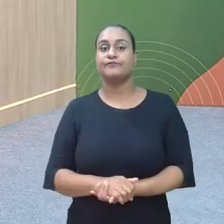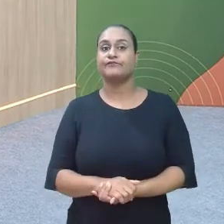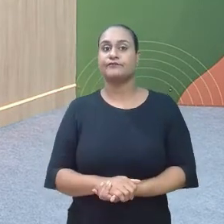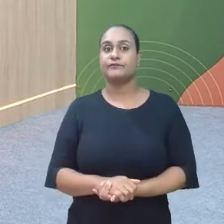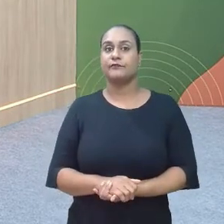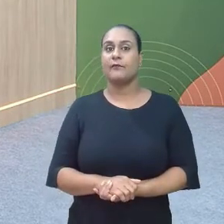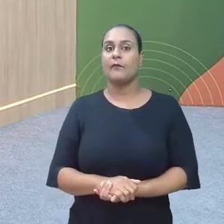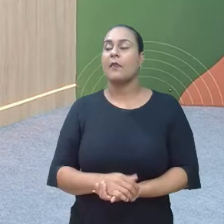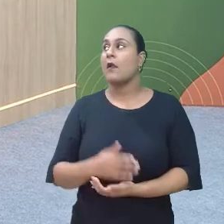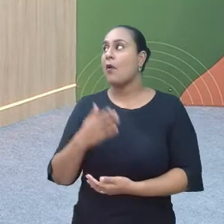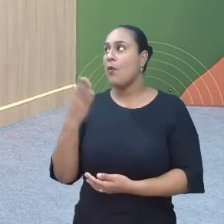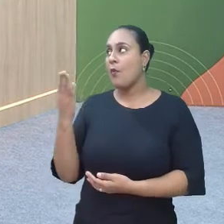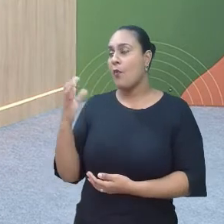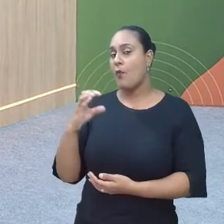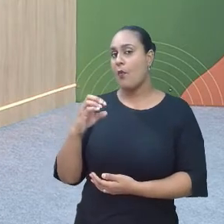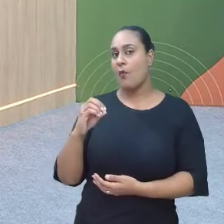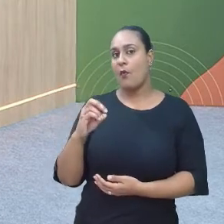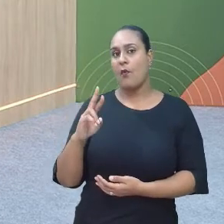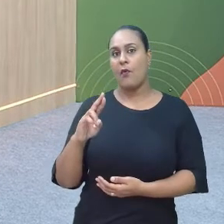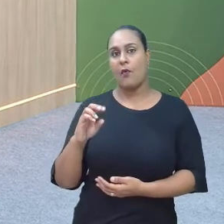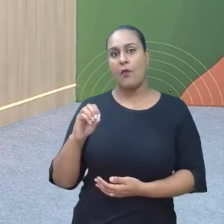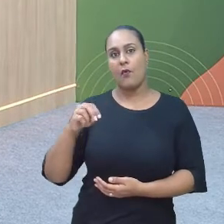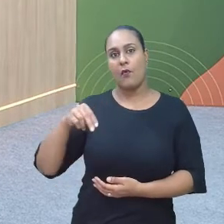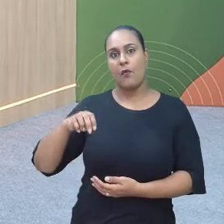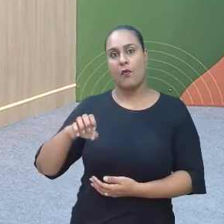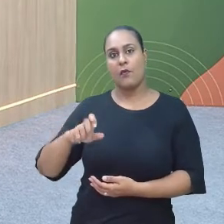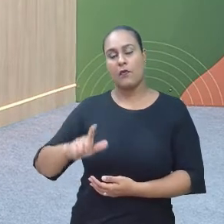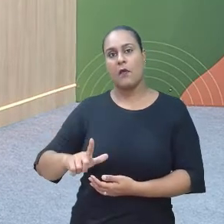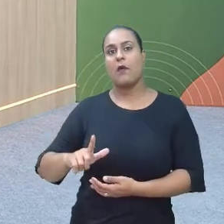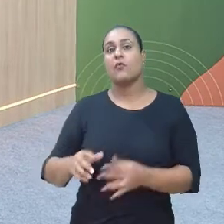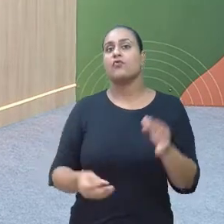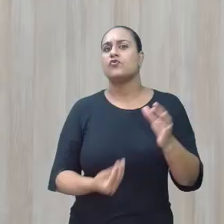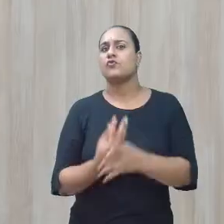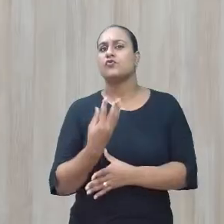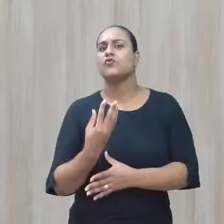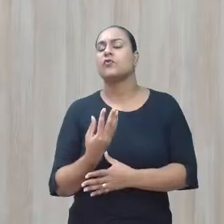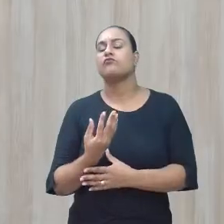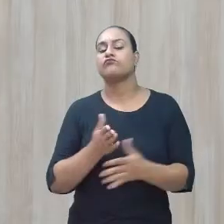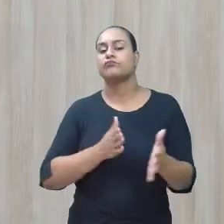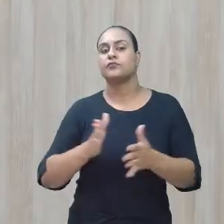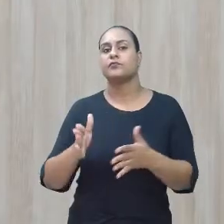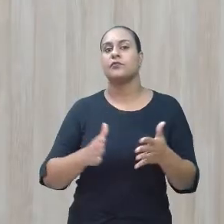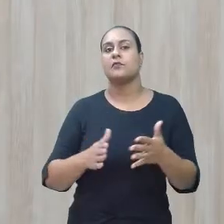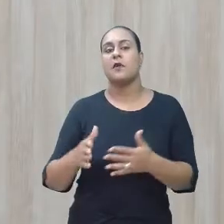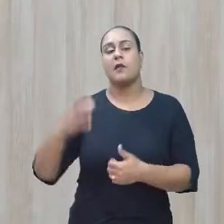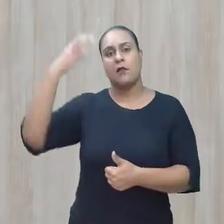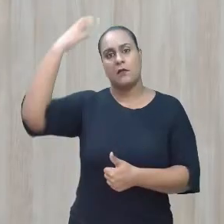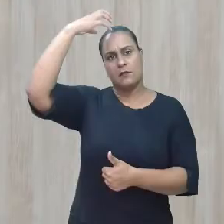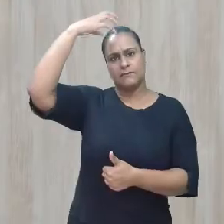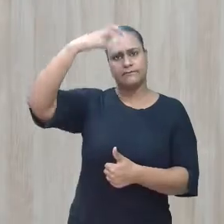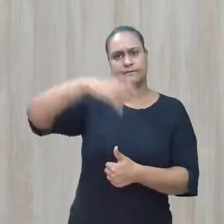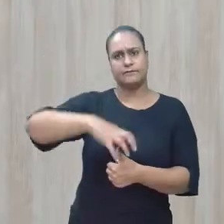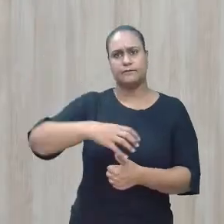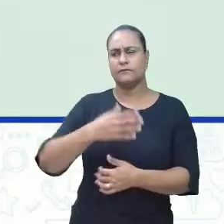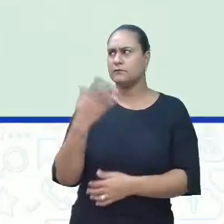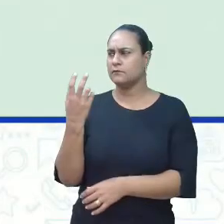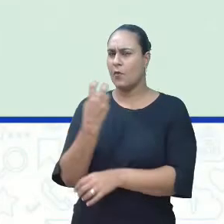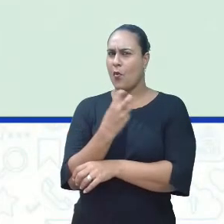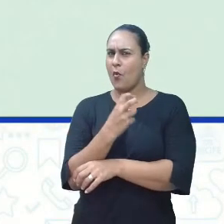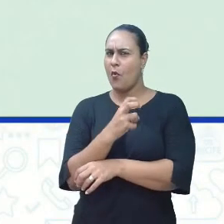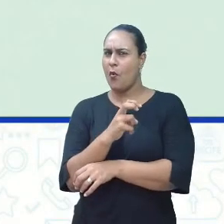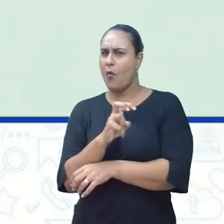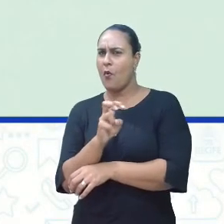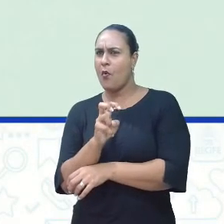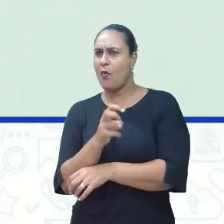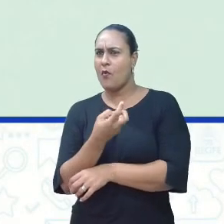coronel surgiu durante, né, o período regencial. Mas como foi que essa figura surgiu? Tá? O nosso robozinho está falando o que aí? A figura